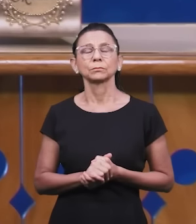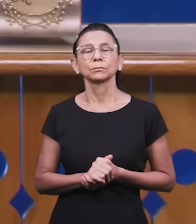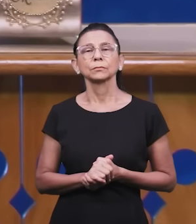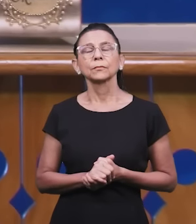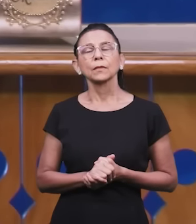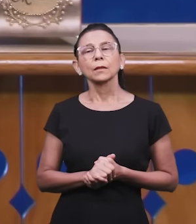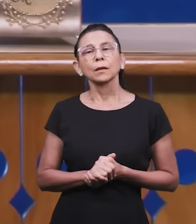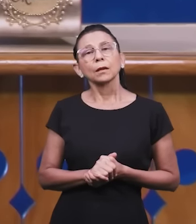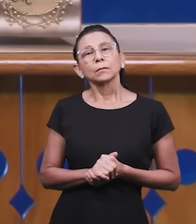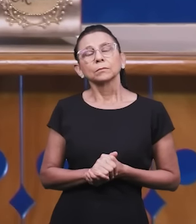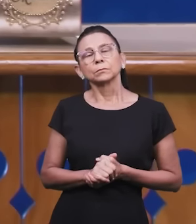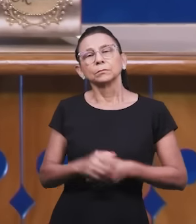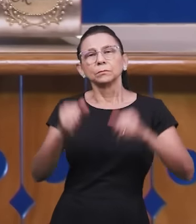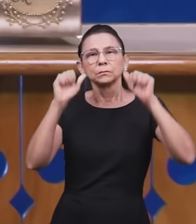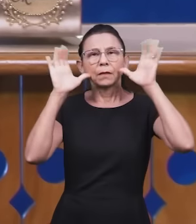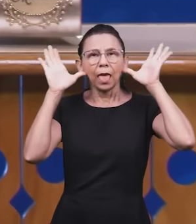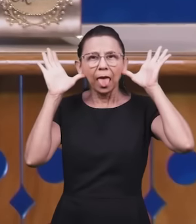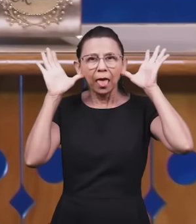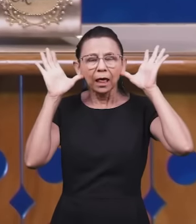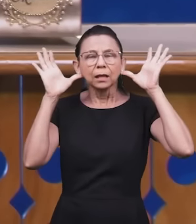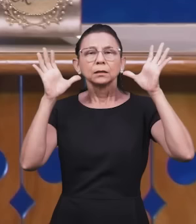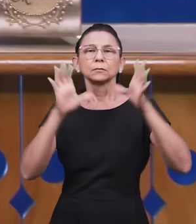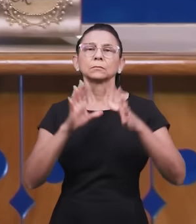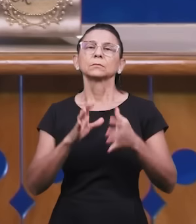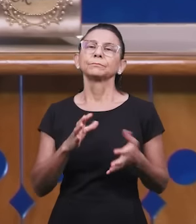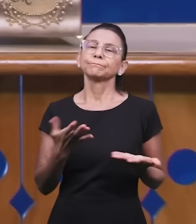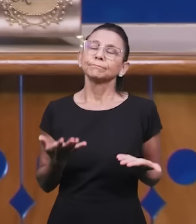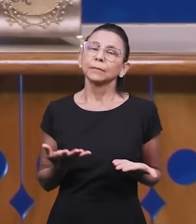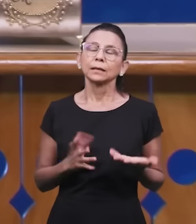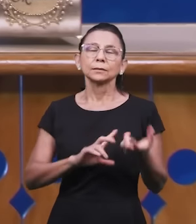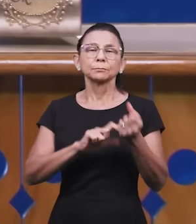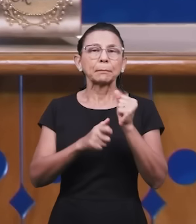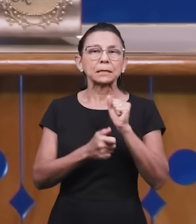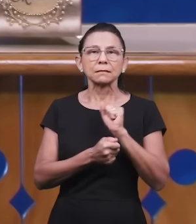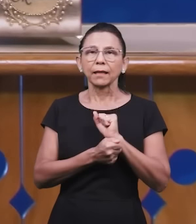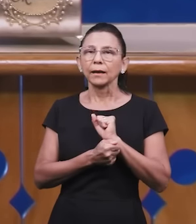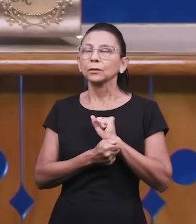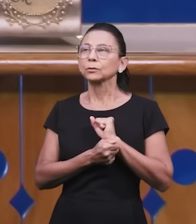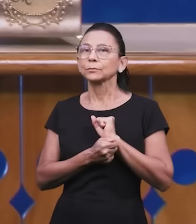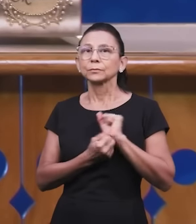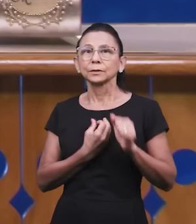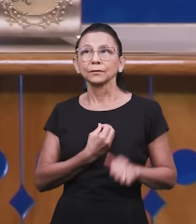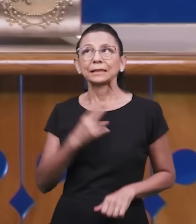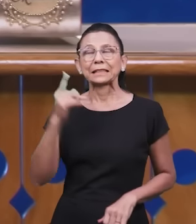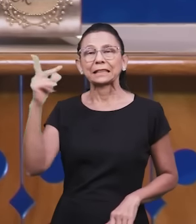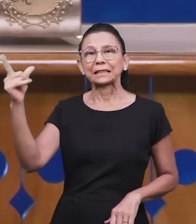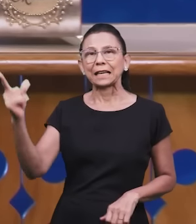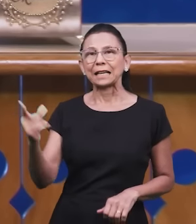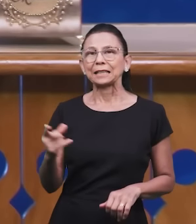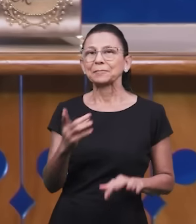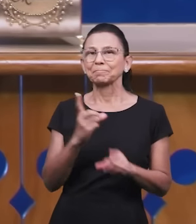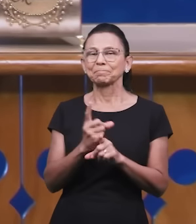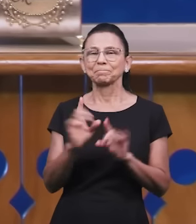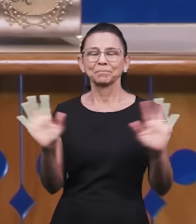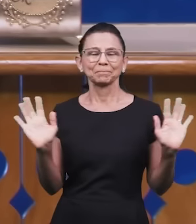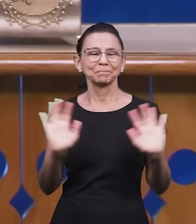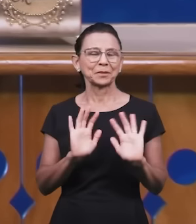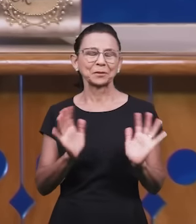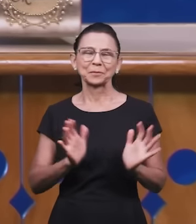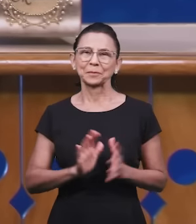que, na verdade, não puderam alcançar o mistério da vida. Porque o mistério da vida não